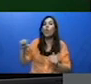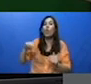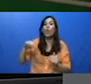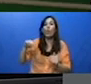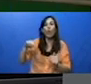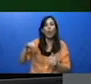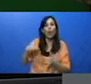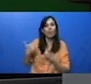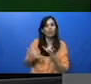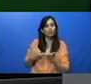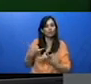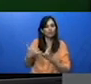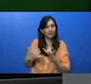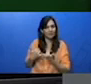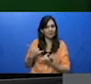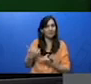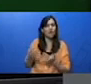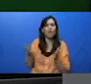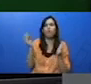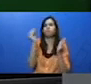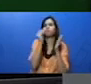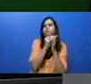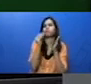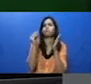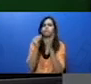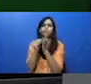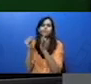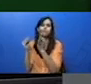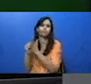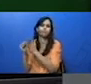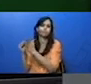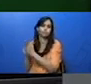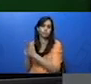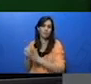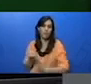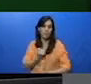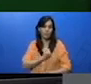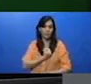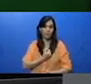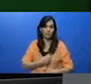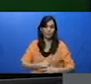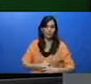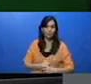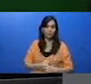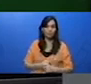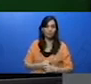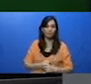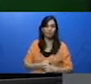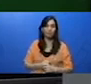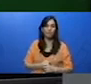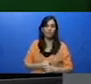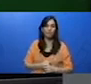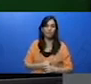jogada. E eles foram marcando os pontos, olha lá. 431, 210,